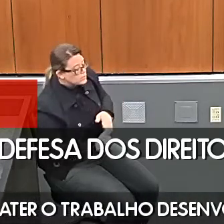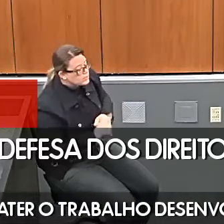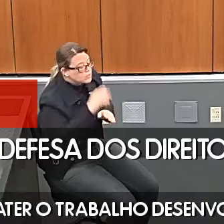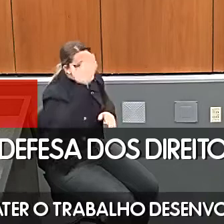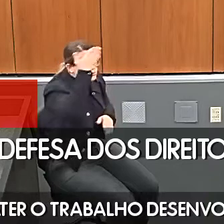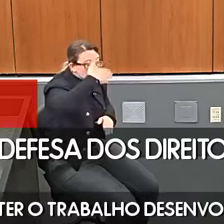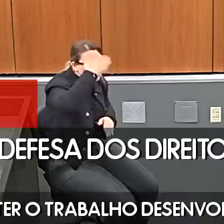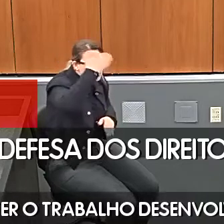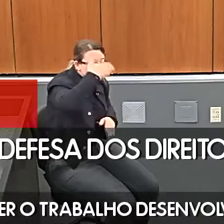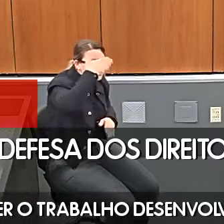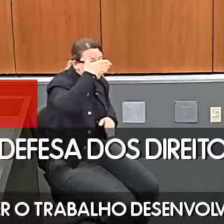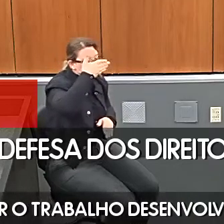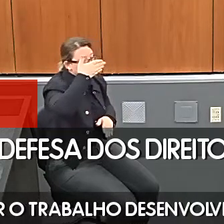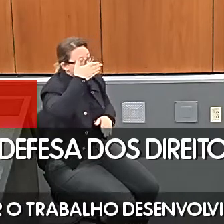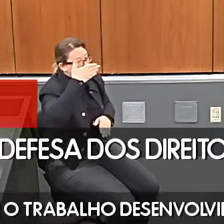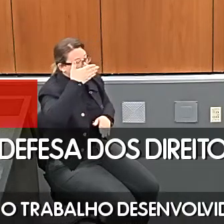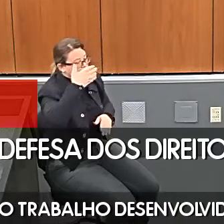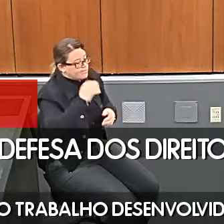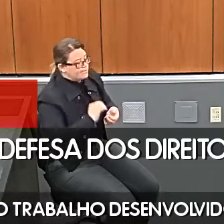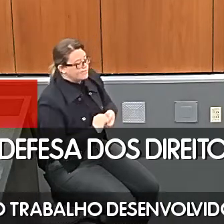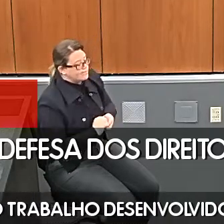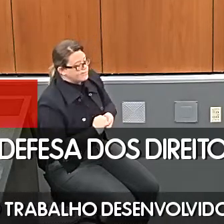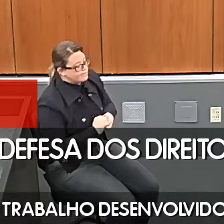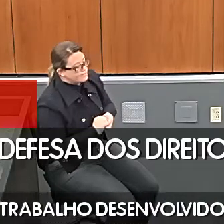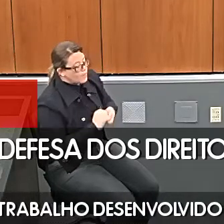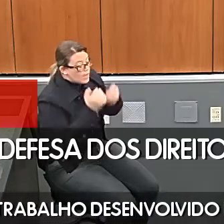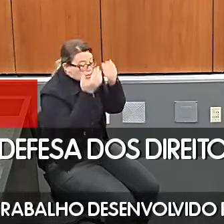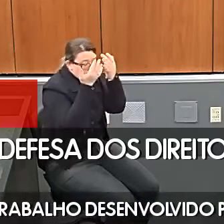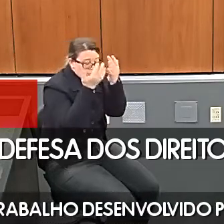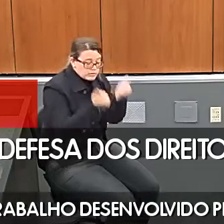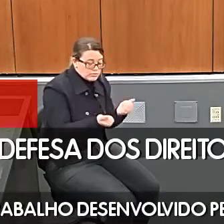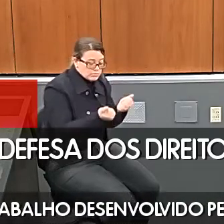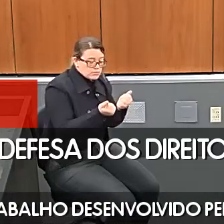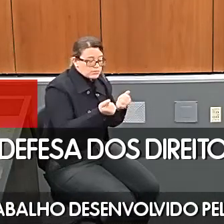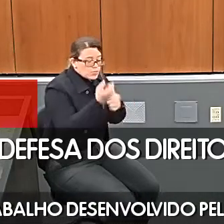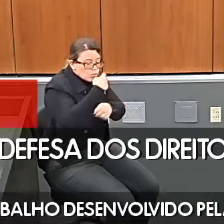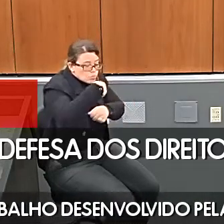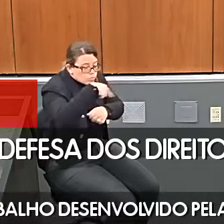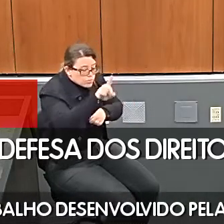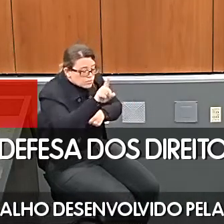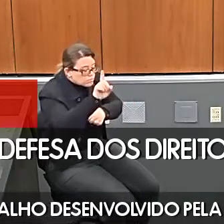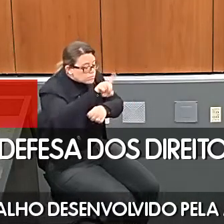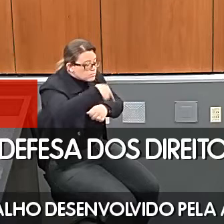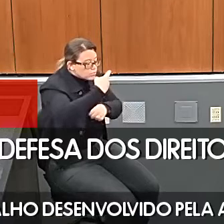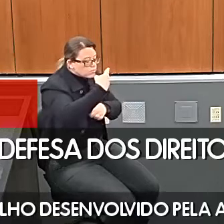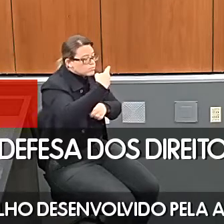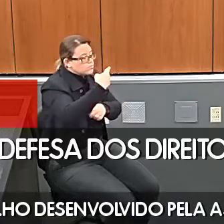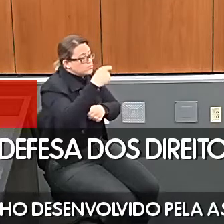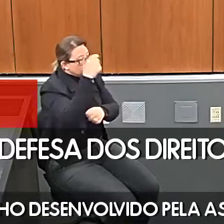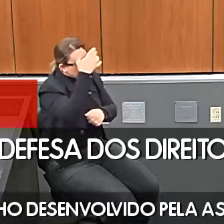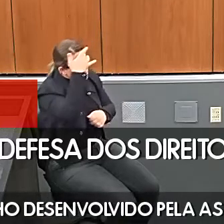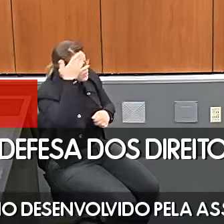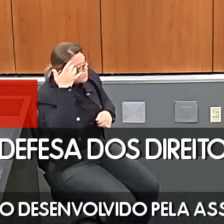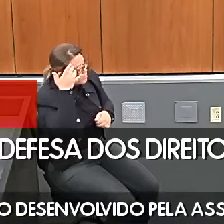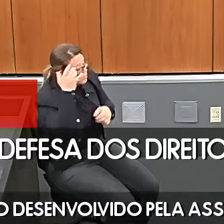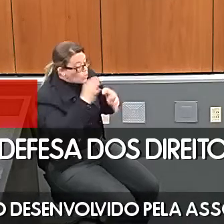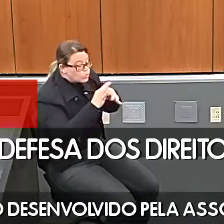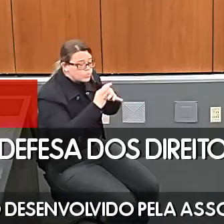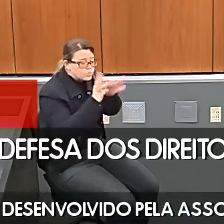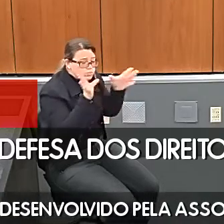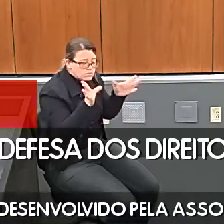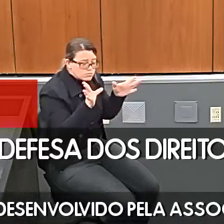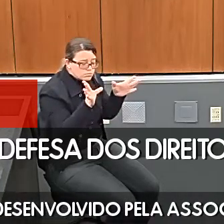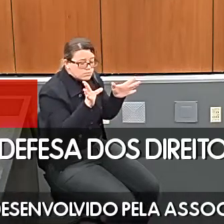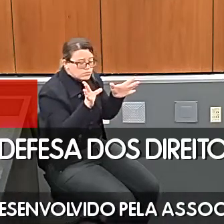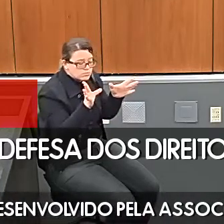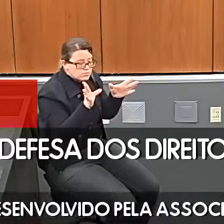nosso terminal rodoviário, garantindo assim a liberdade de ir e vir dessas pessoas. Para a